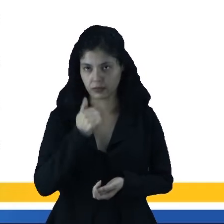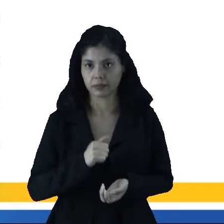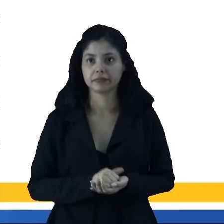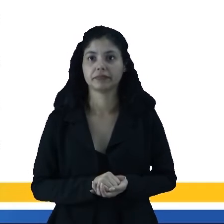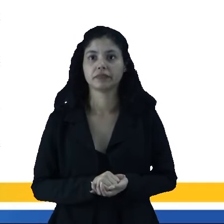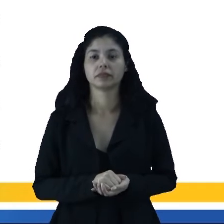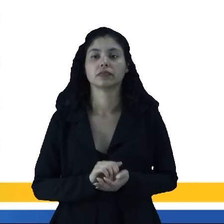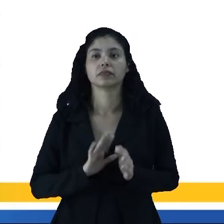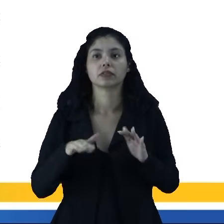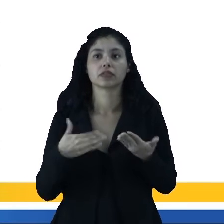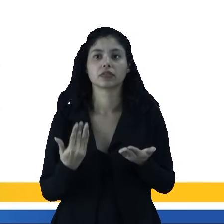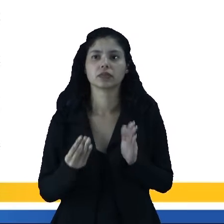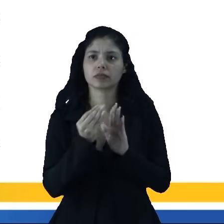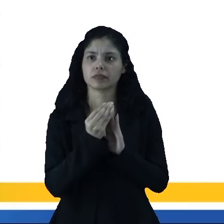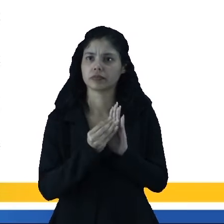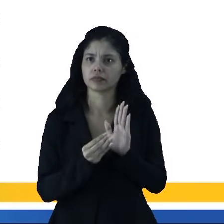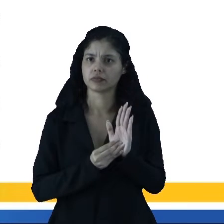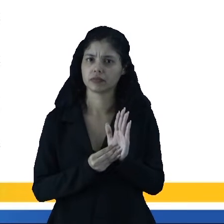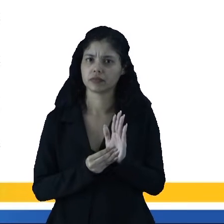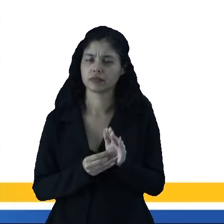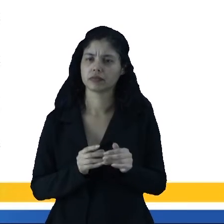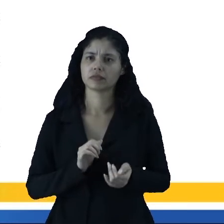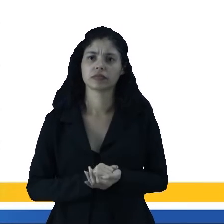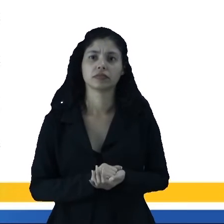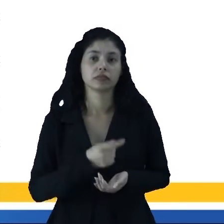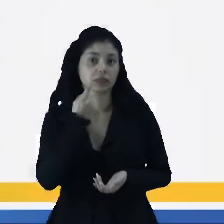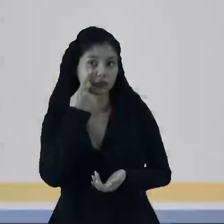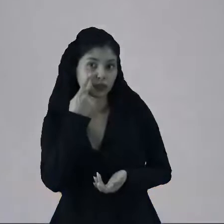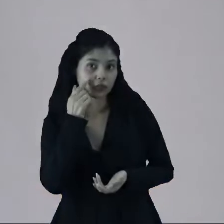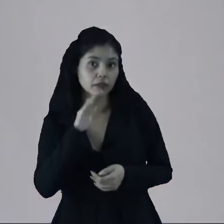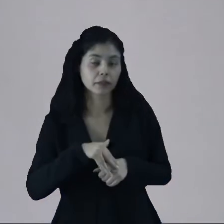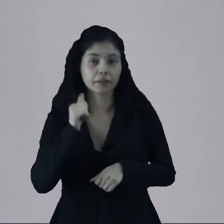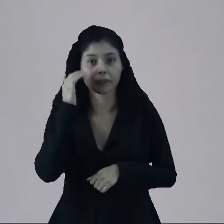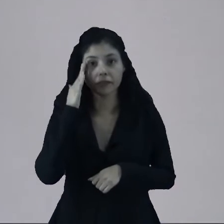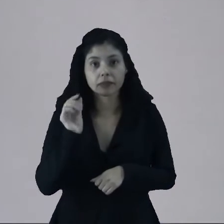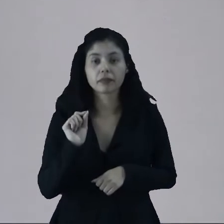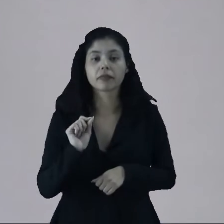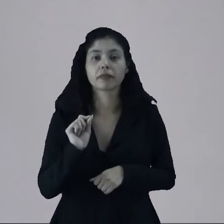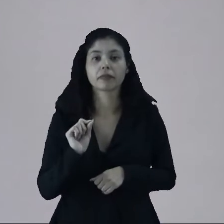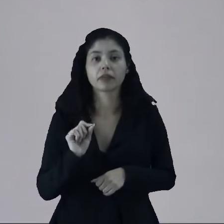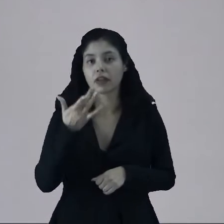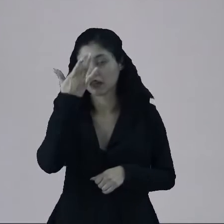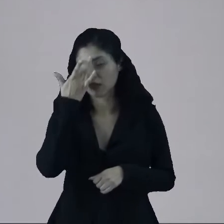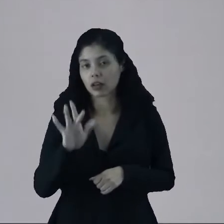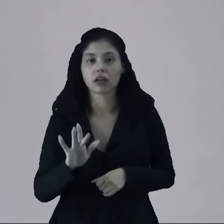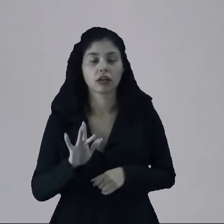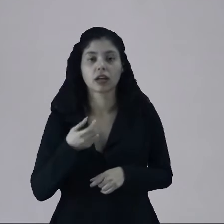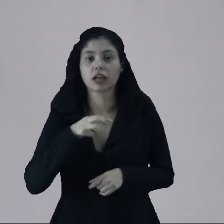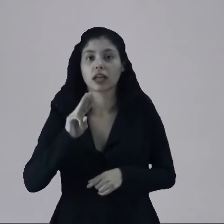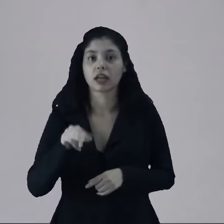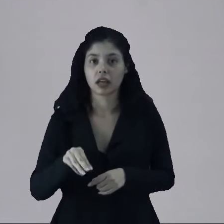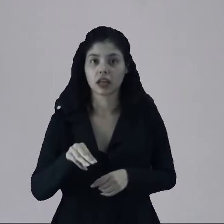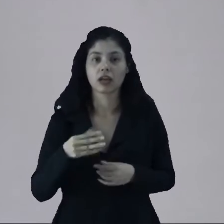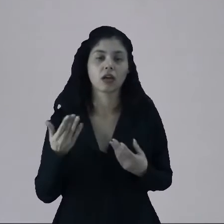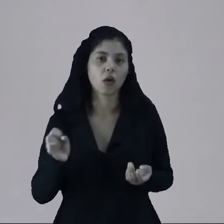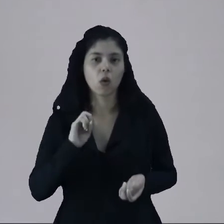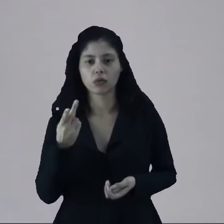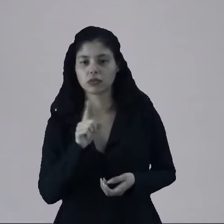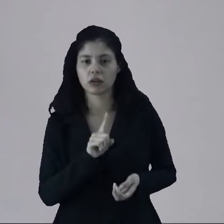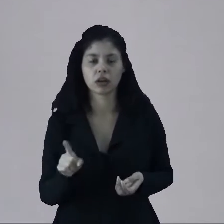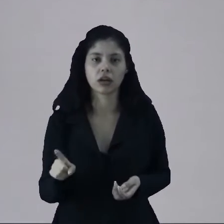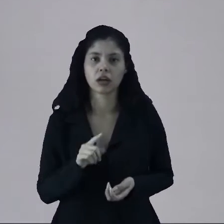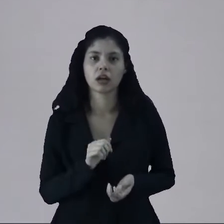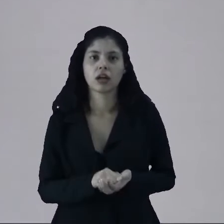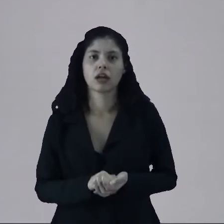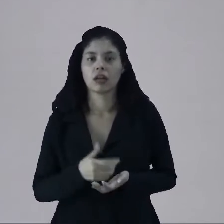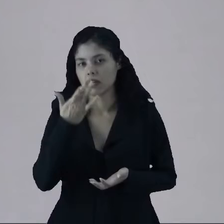sabia. Qual é o padrão da herança observada? Então ele quer saber o seguinte, ele não quer saber quem foi afetado ou não,